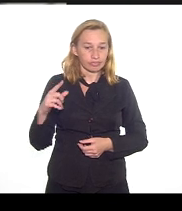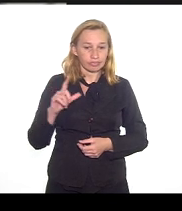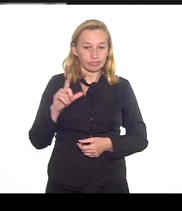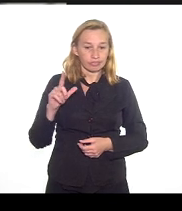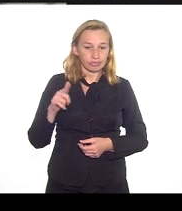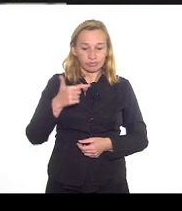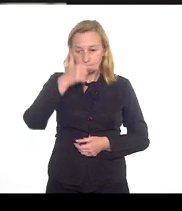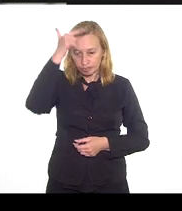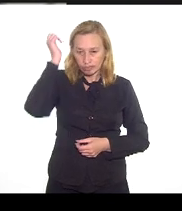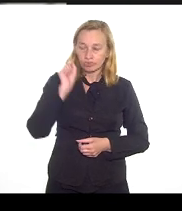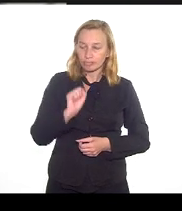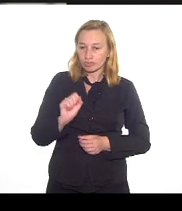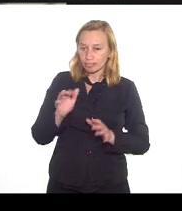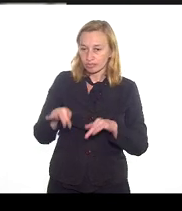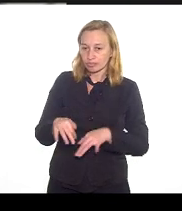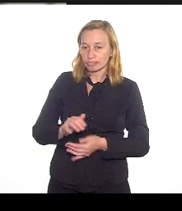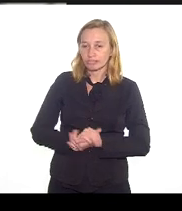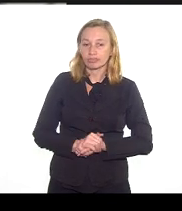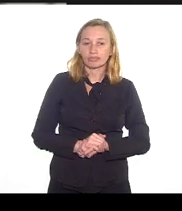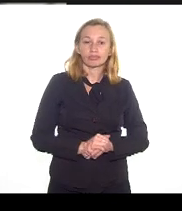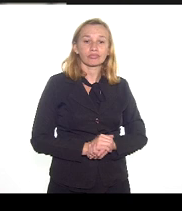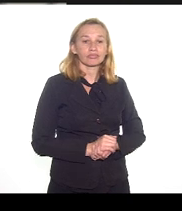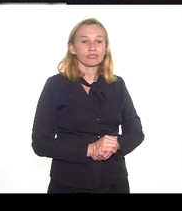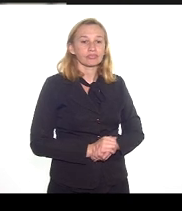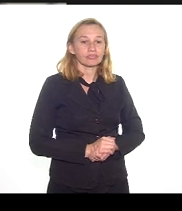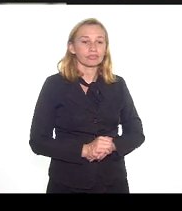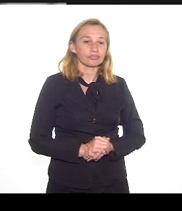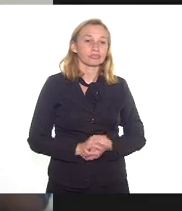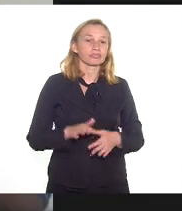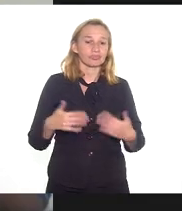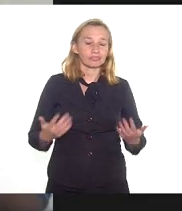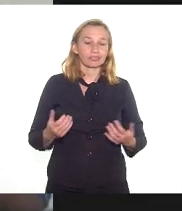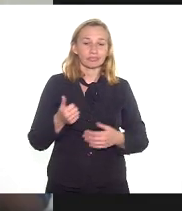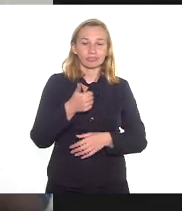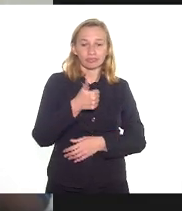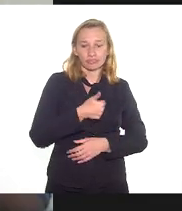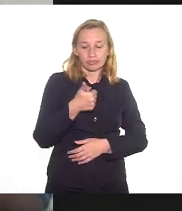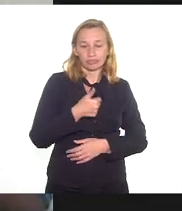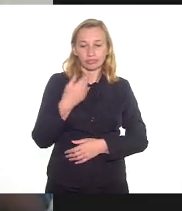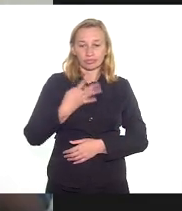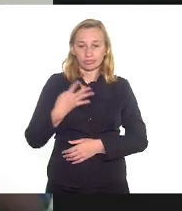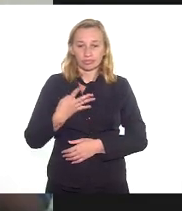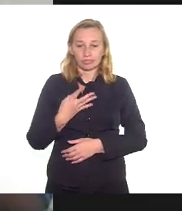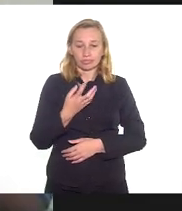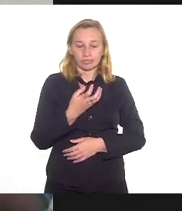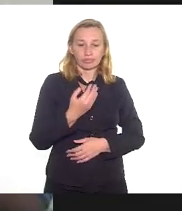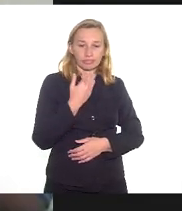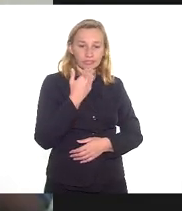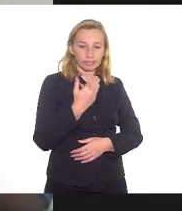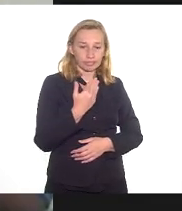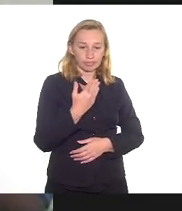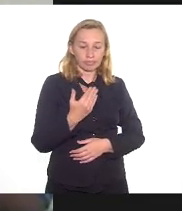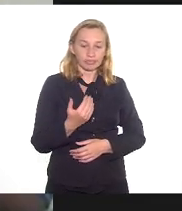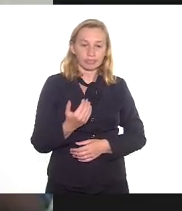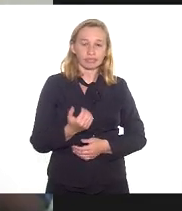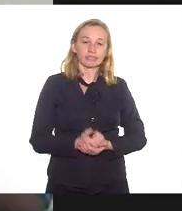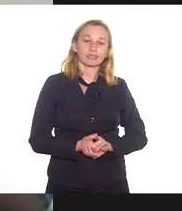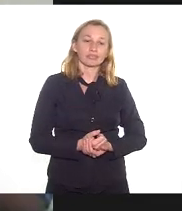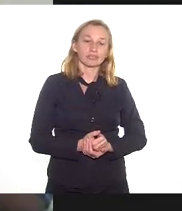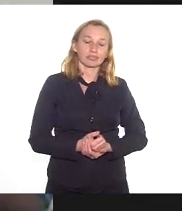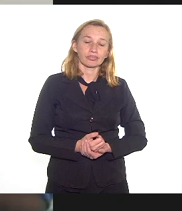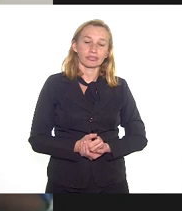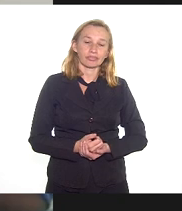Oi, Renata, pode terminar, por favor. Pois não. Então, a 1 e a 4 a gente gostaria de mediar com a aceitação da 1 e a